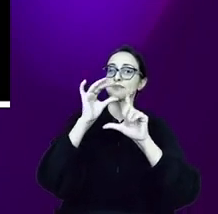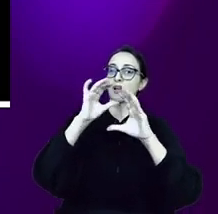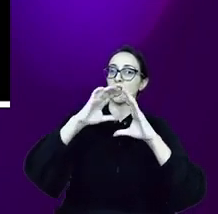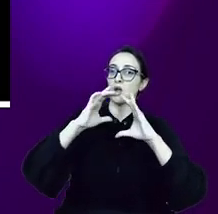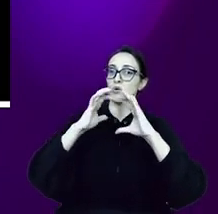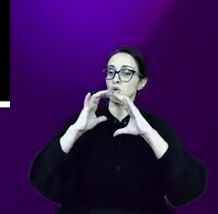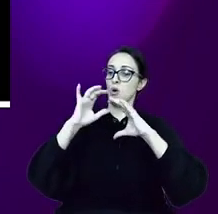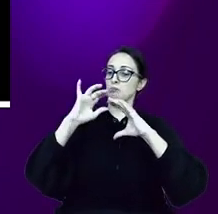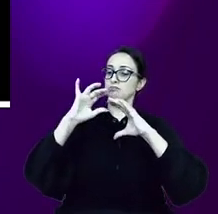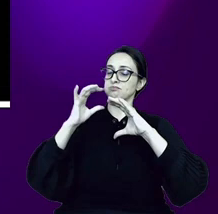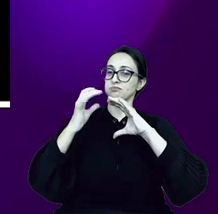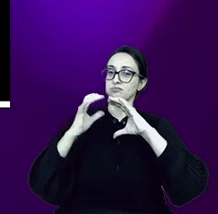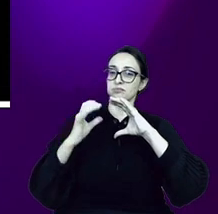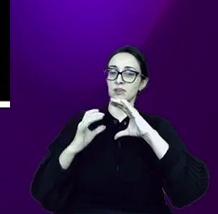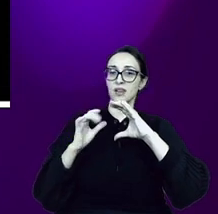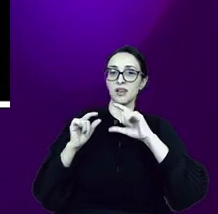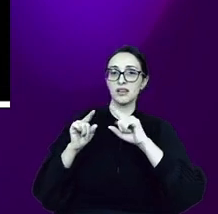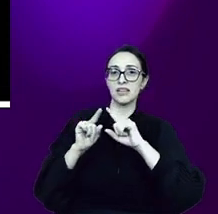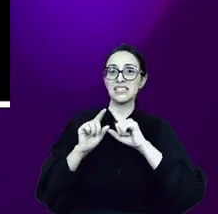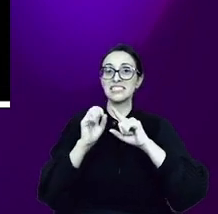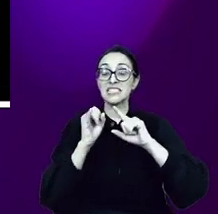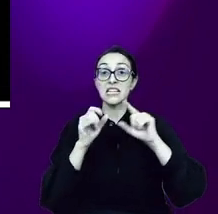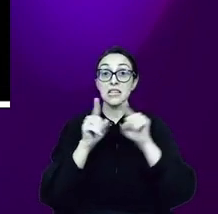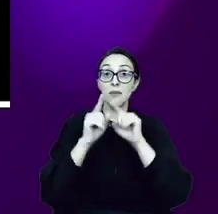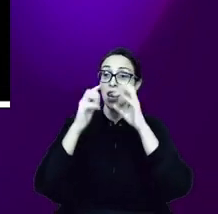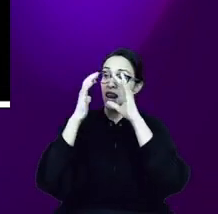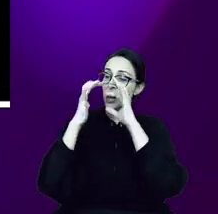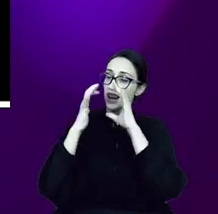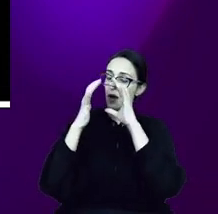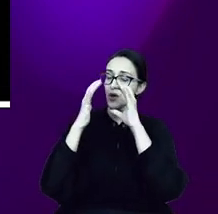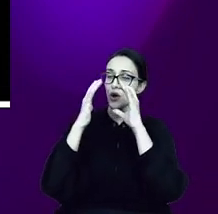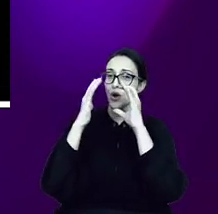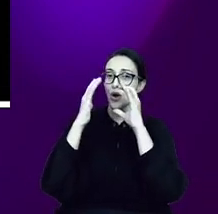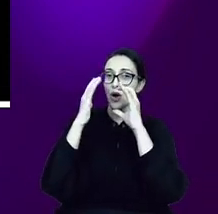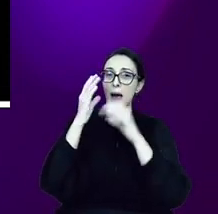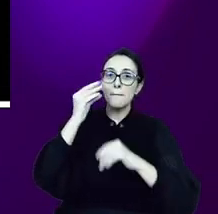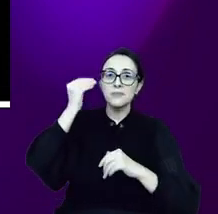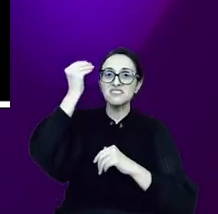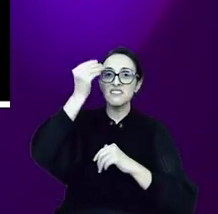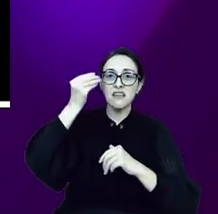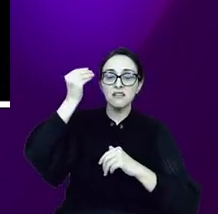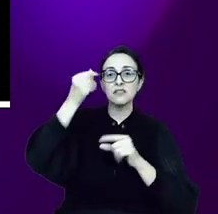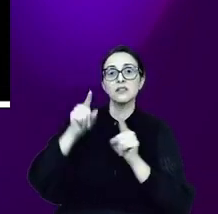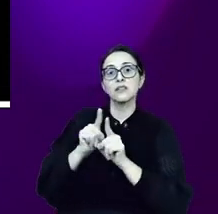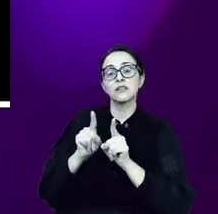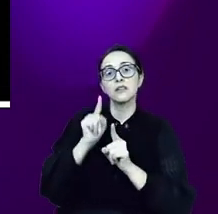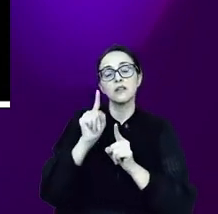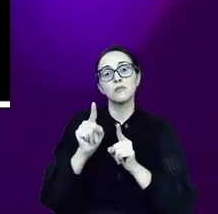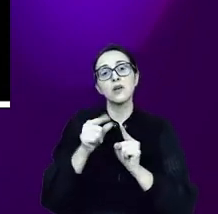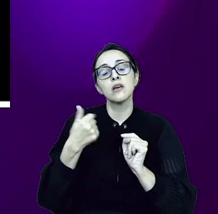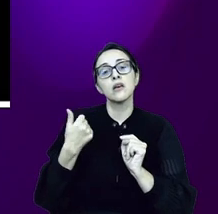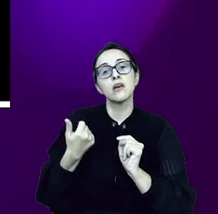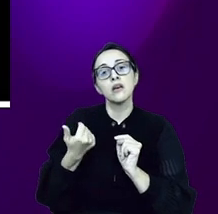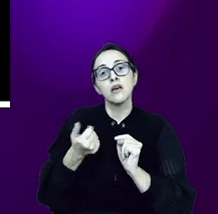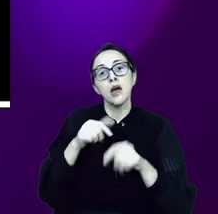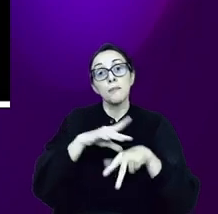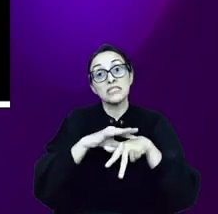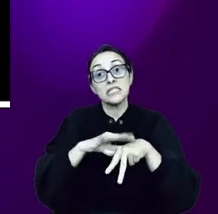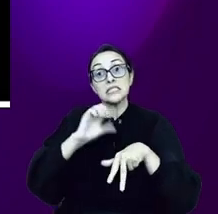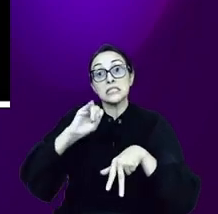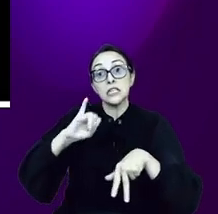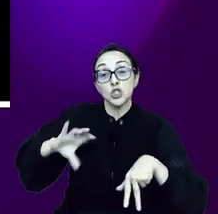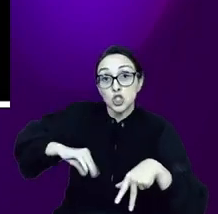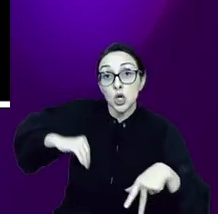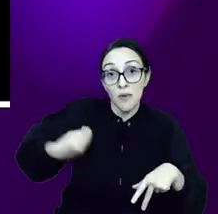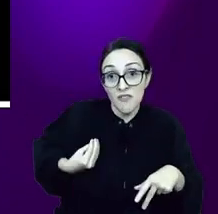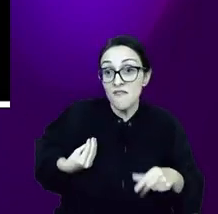as alterações neuropsiquiátricas que terminam sendo sintomas muito limitantes para os pacientes que sobrevivem. Então, para aquele